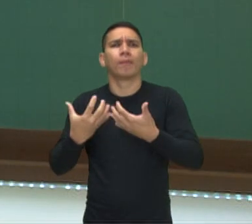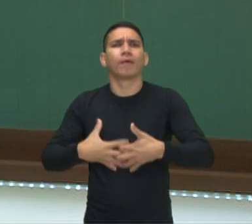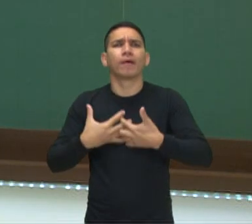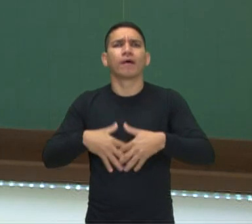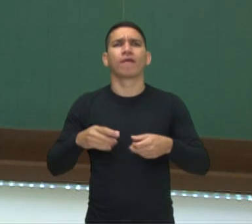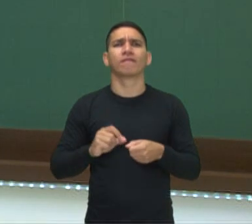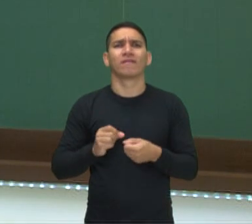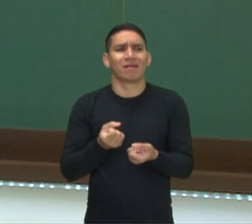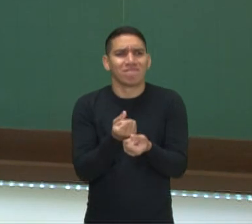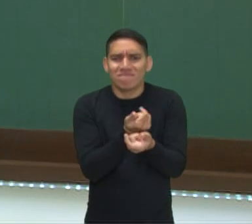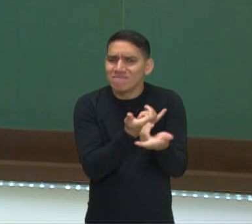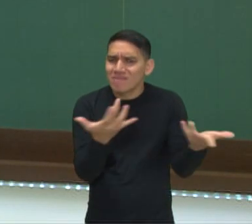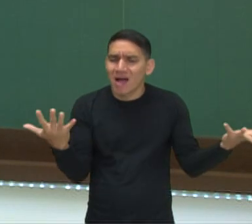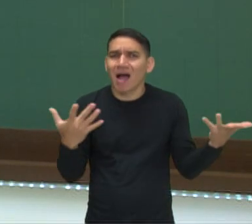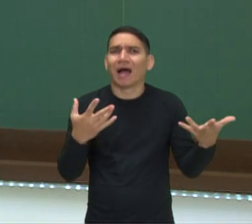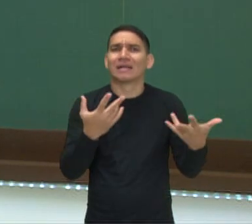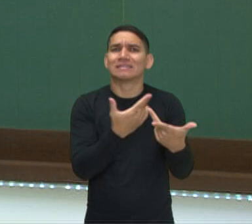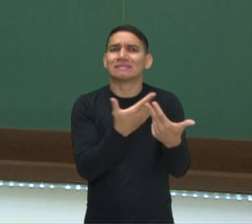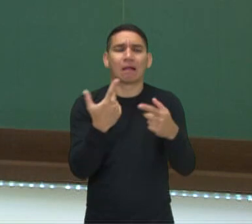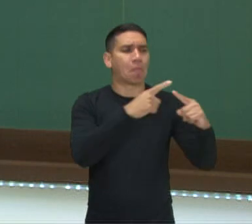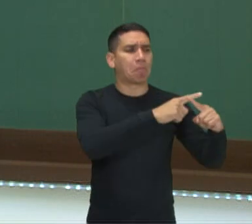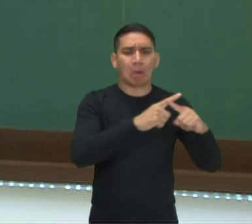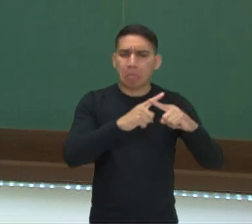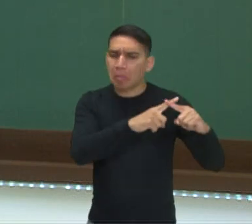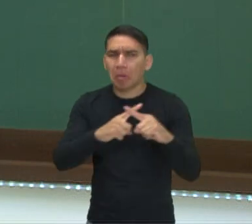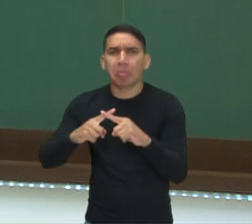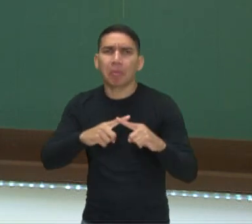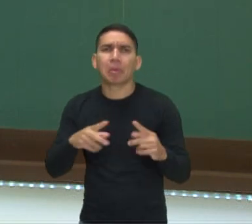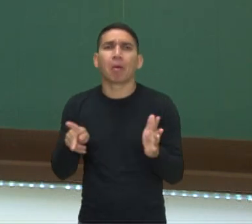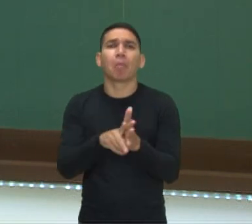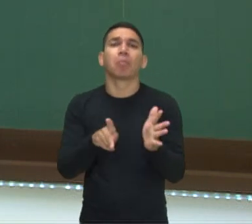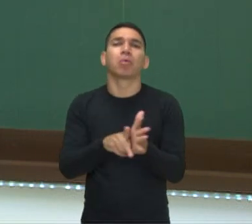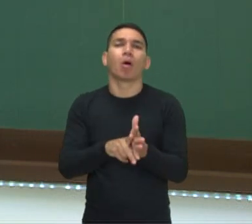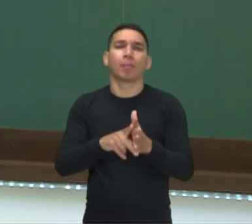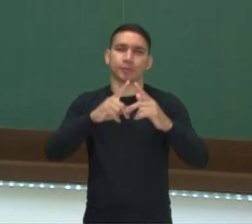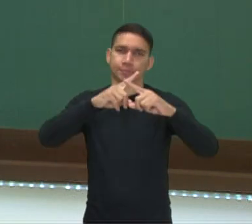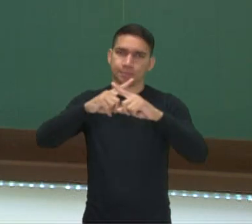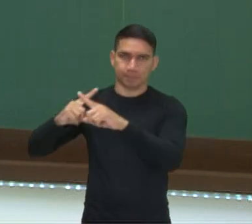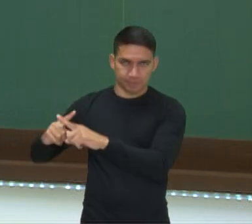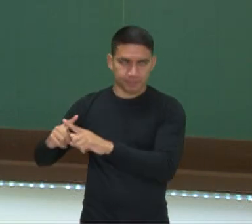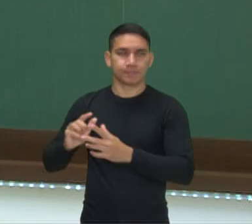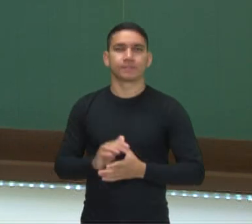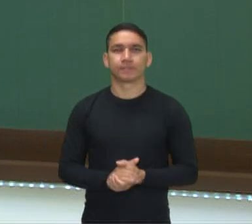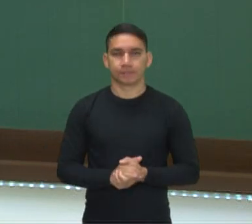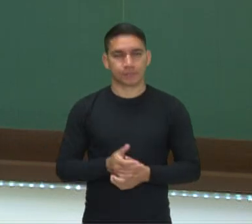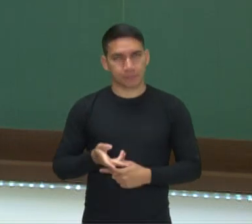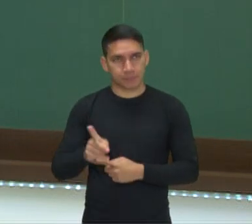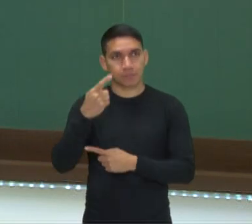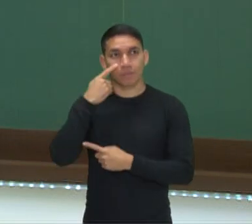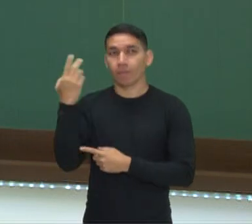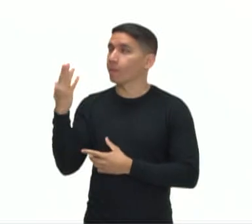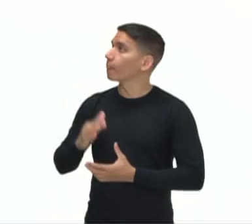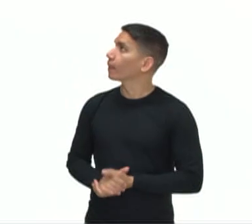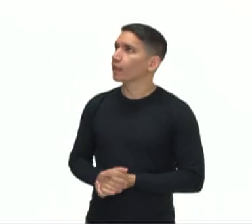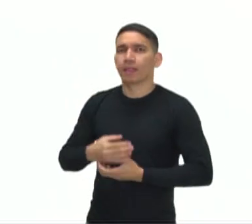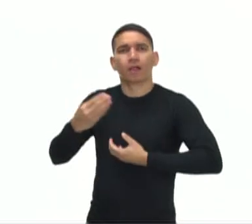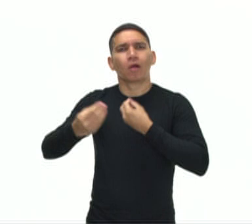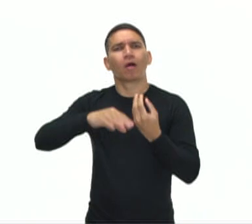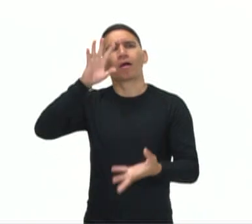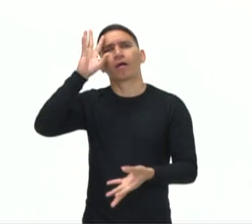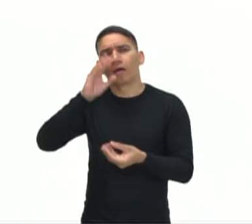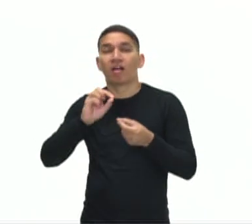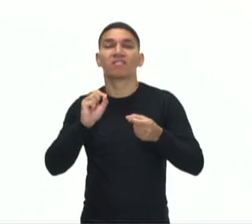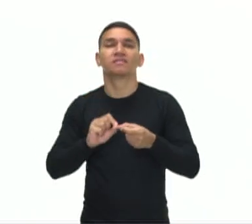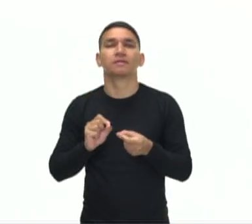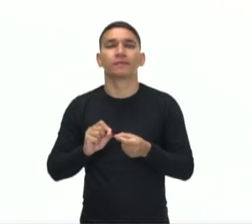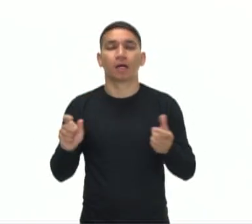com várias coisas se multiplicando, né? Uma propriedade exclusiva ali da multiplicação. Para frente, como podemos efetuar